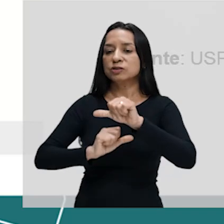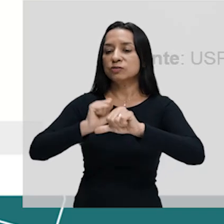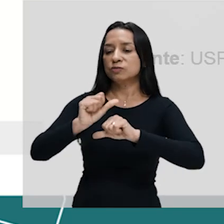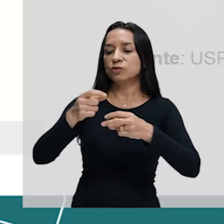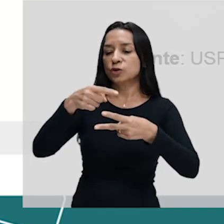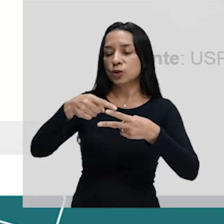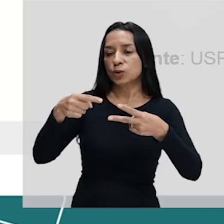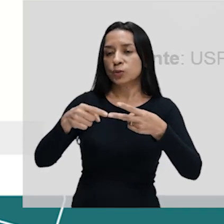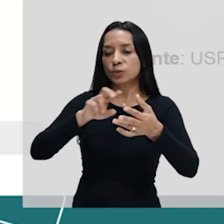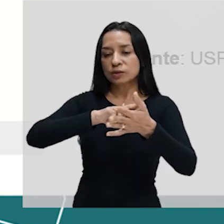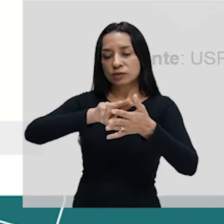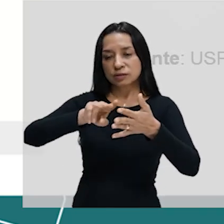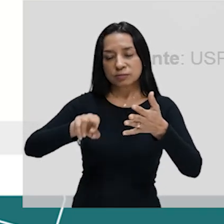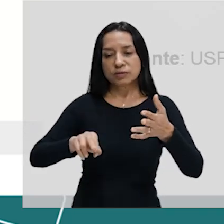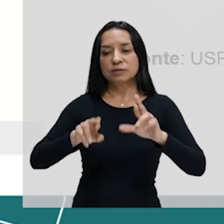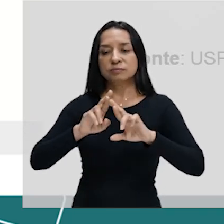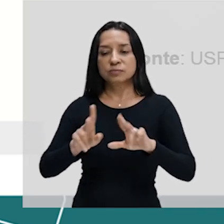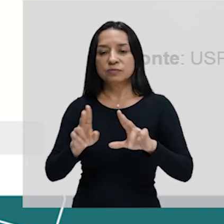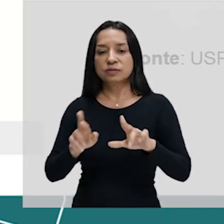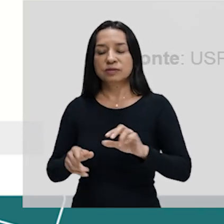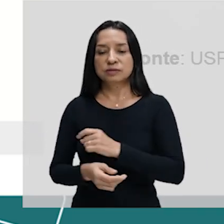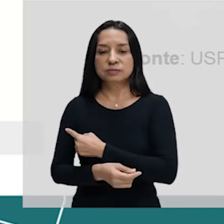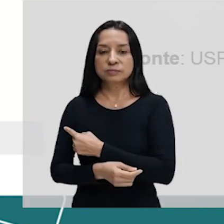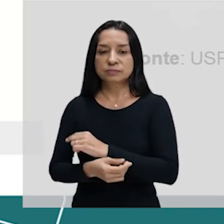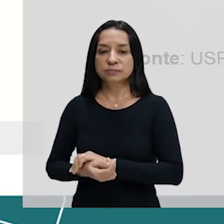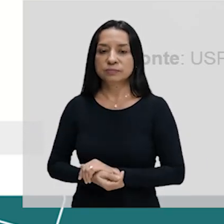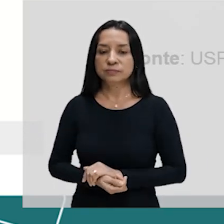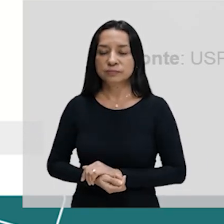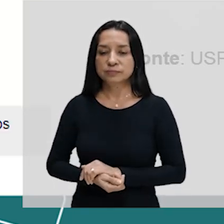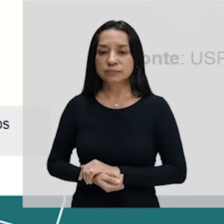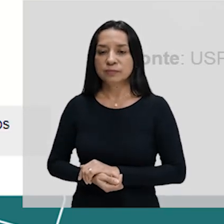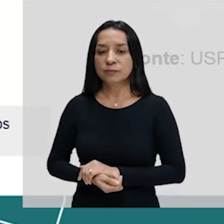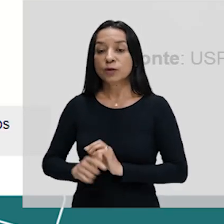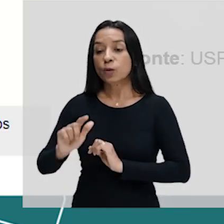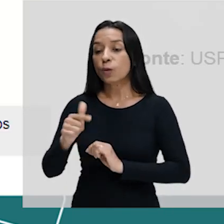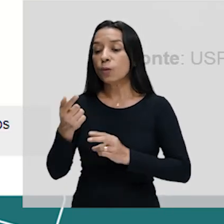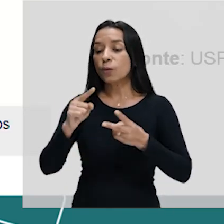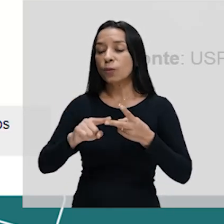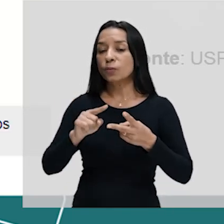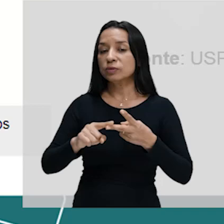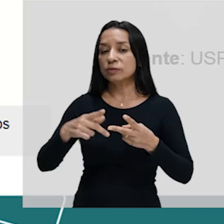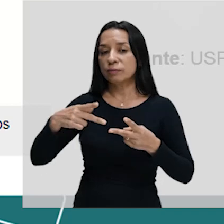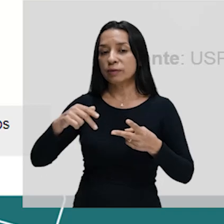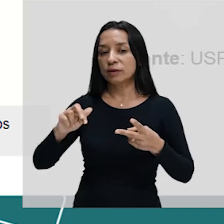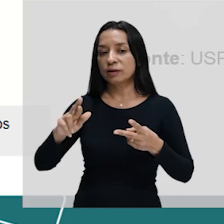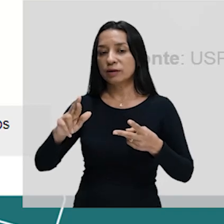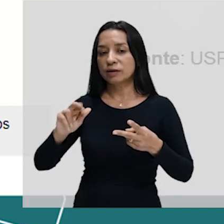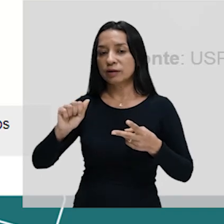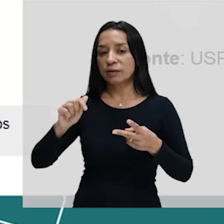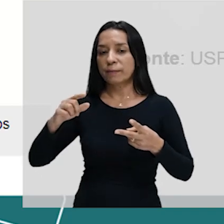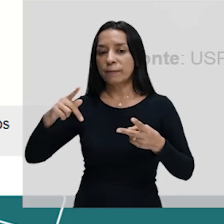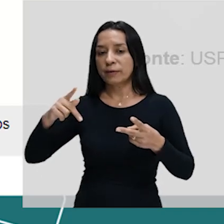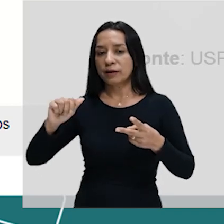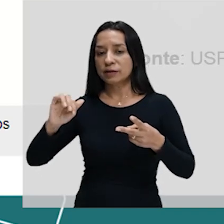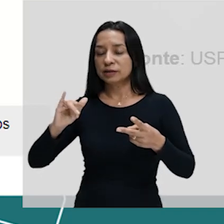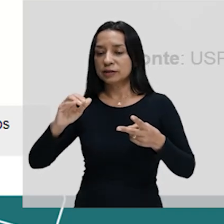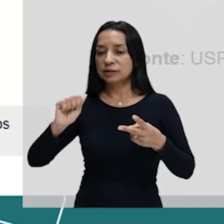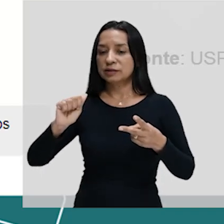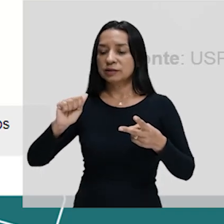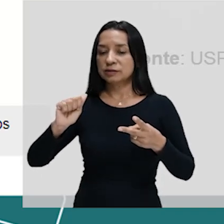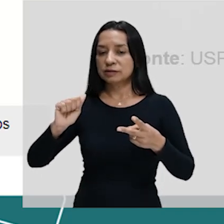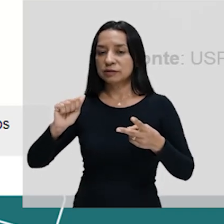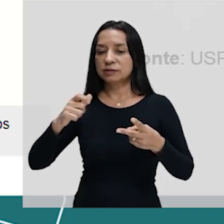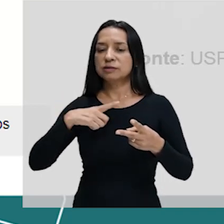duas espécies diferentes. E a especiação parapátrica é quando eu tenho um grupo de